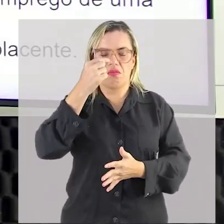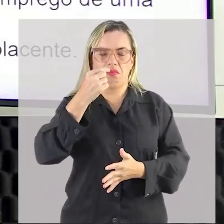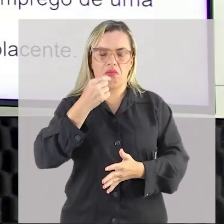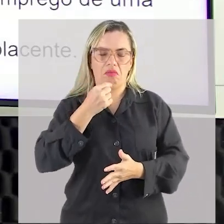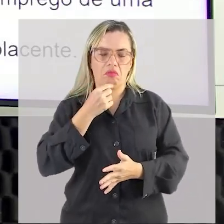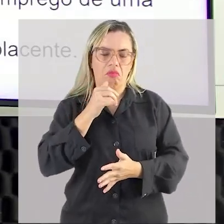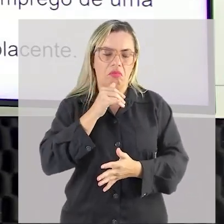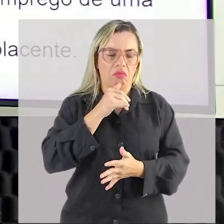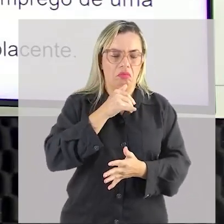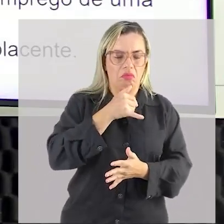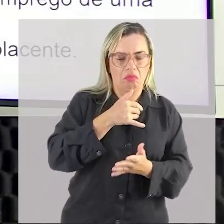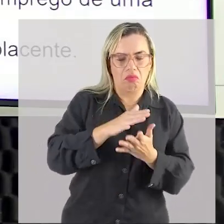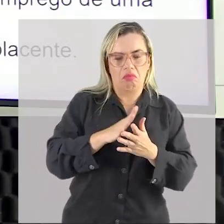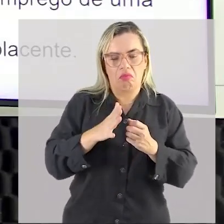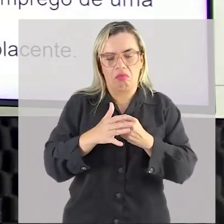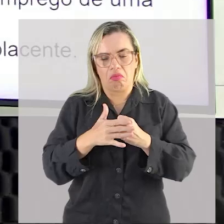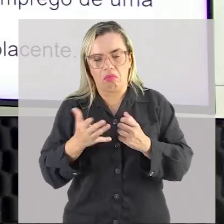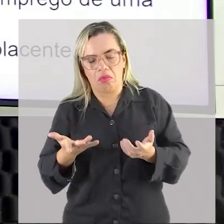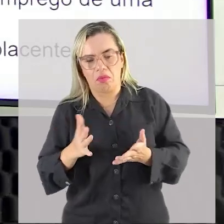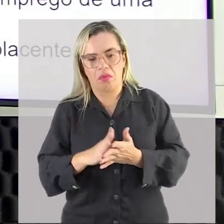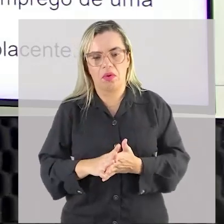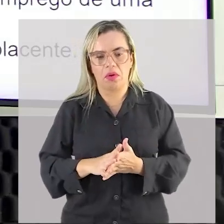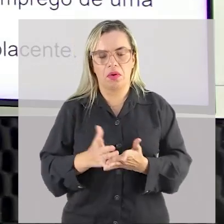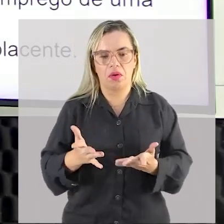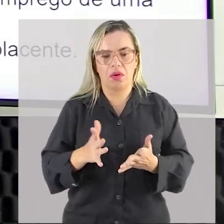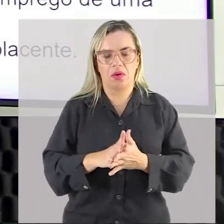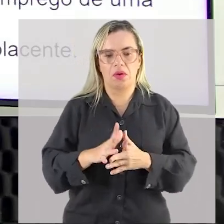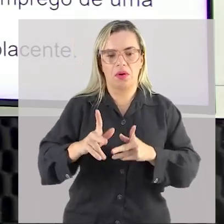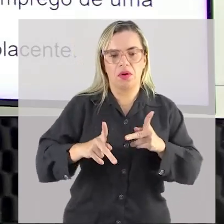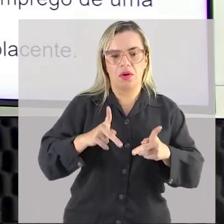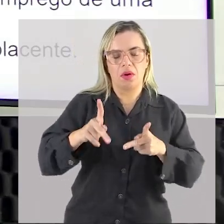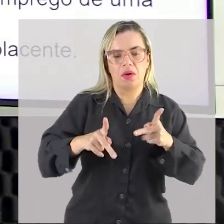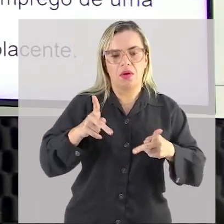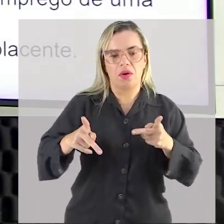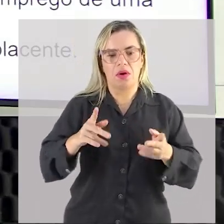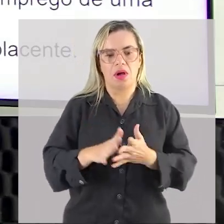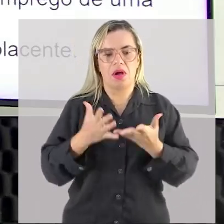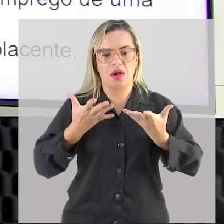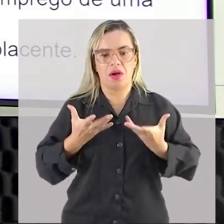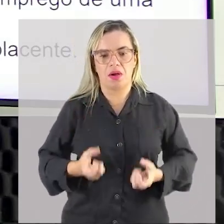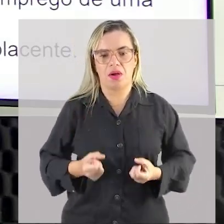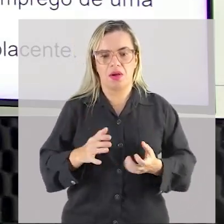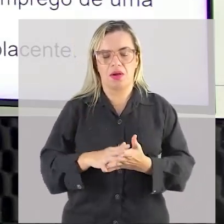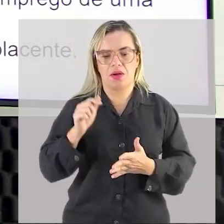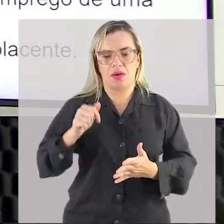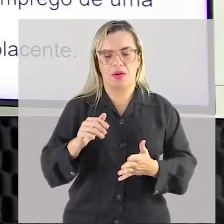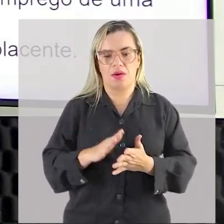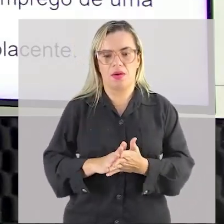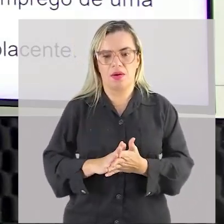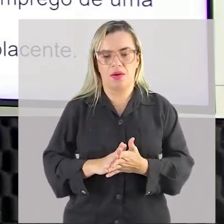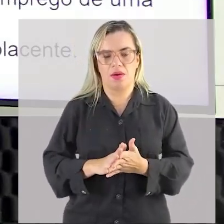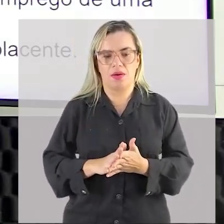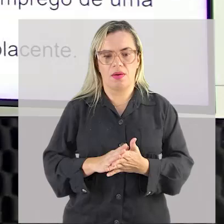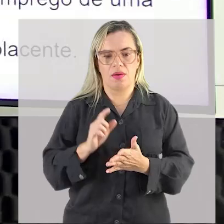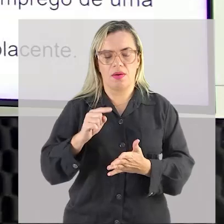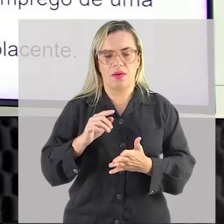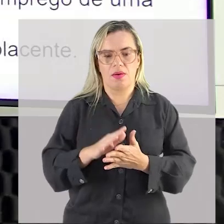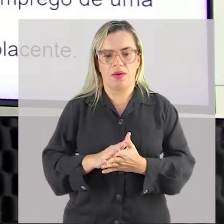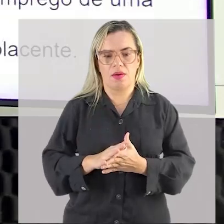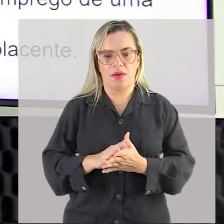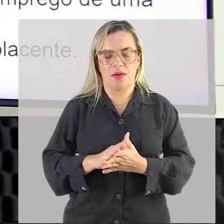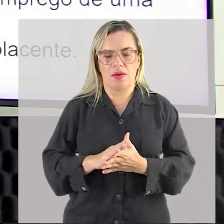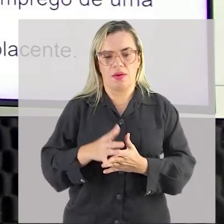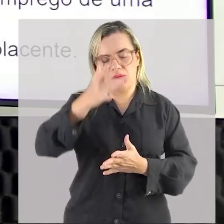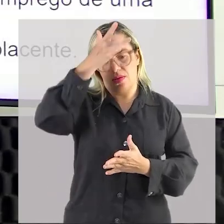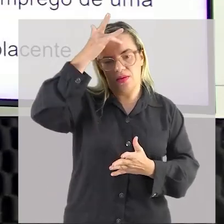texto diz e a população aceitou para sustentar a argumentação ou seja